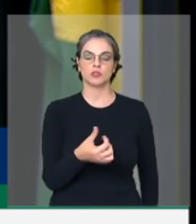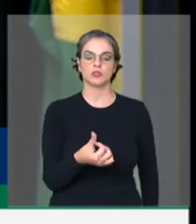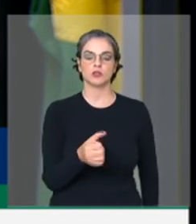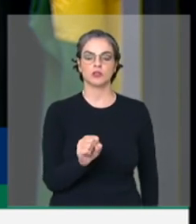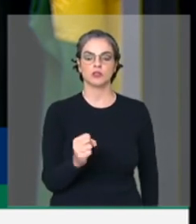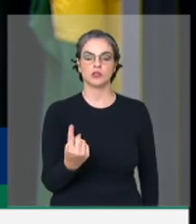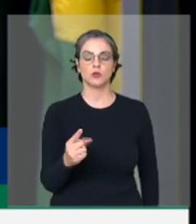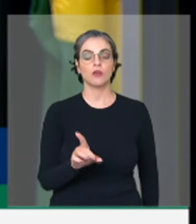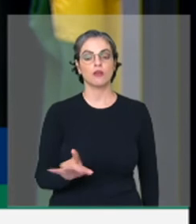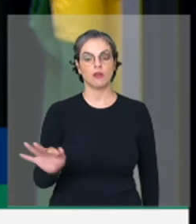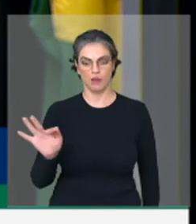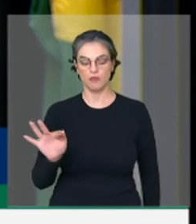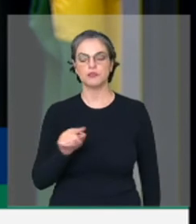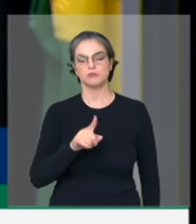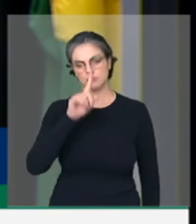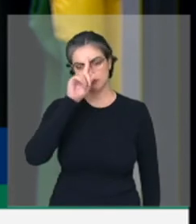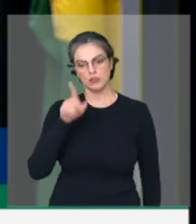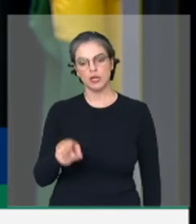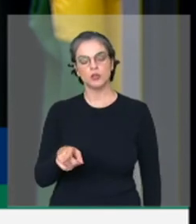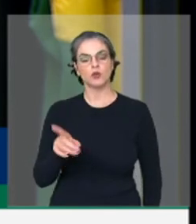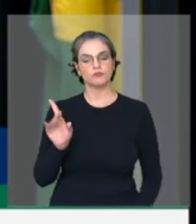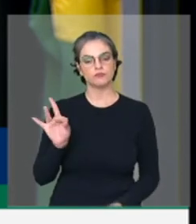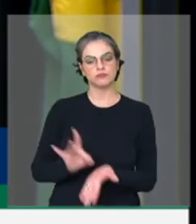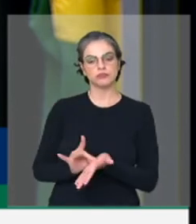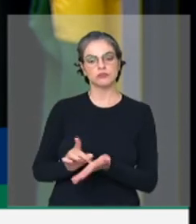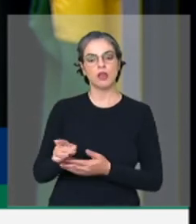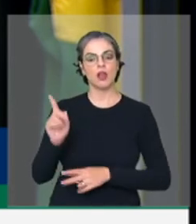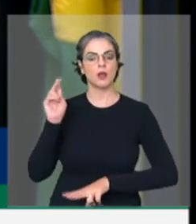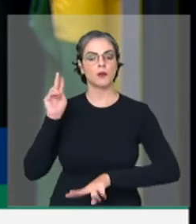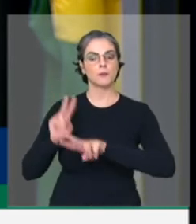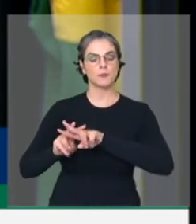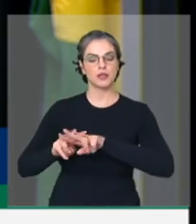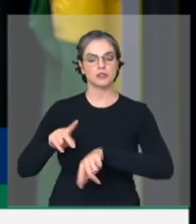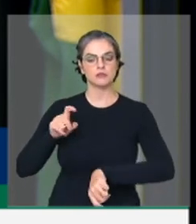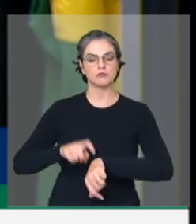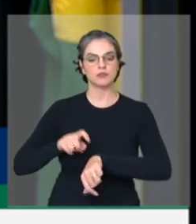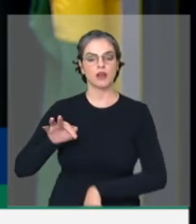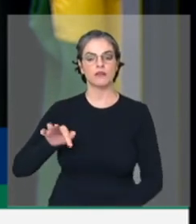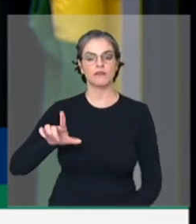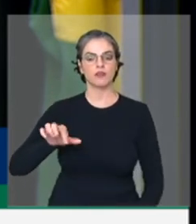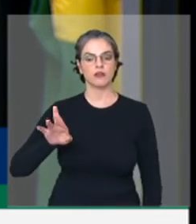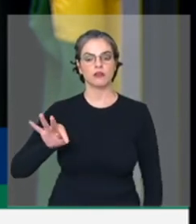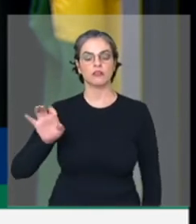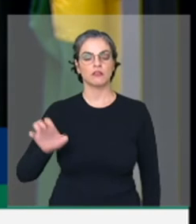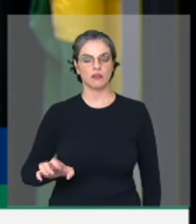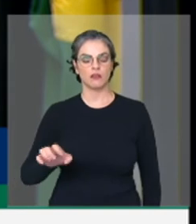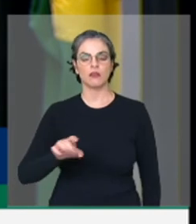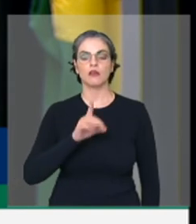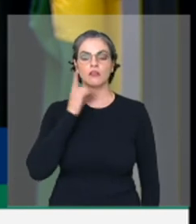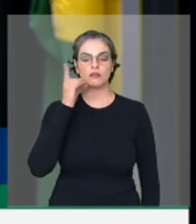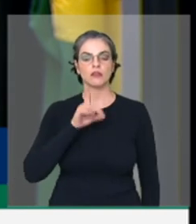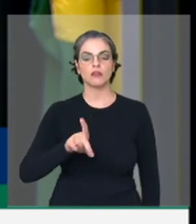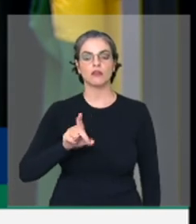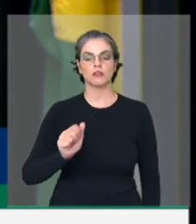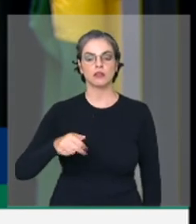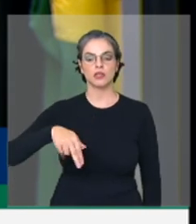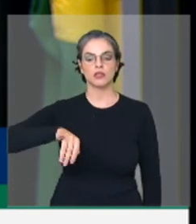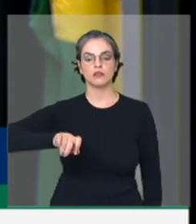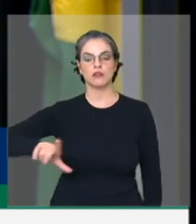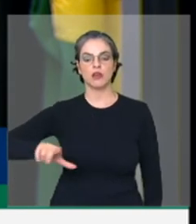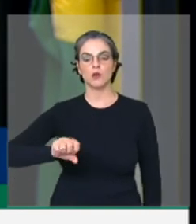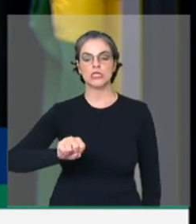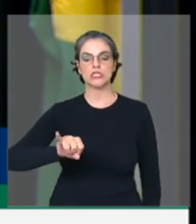4.781-DF, determinou a efetivação da prisão em flagrante do deputado Daniel Silveira, tendo em vista